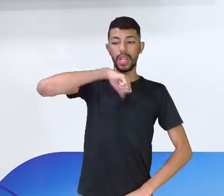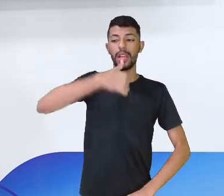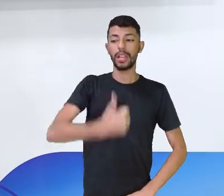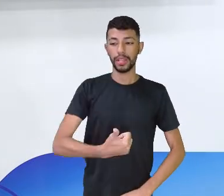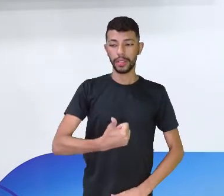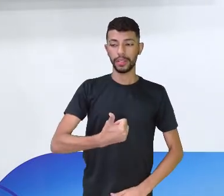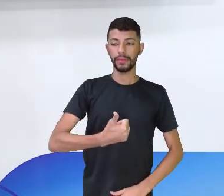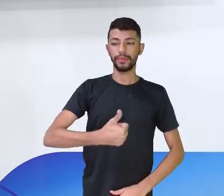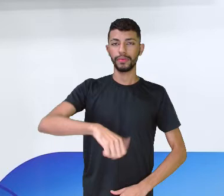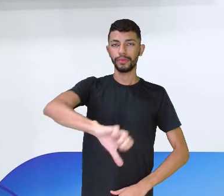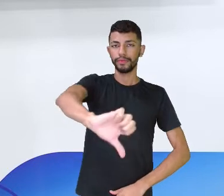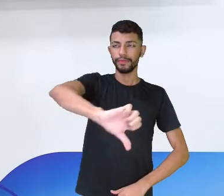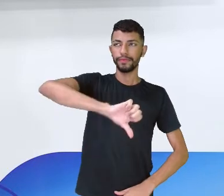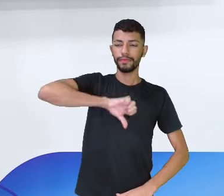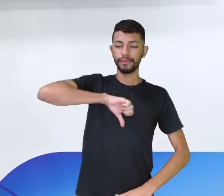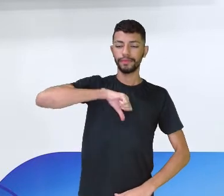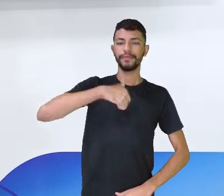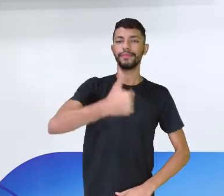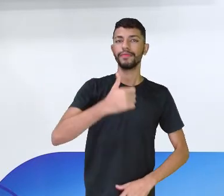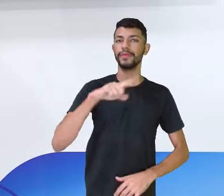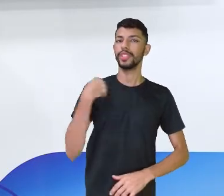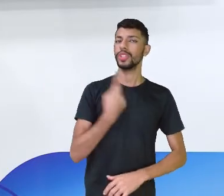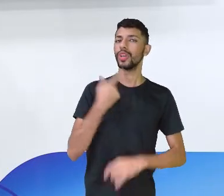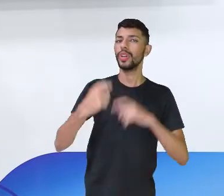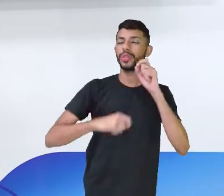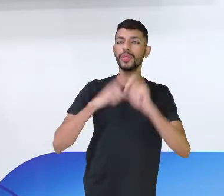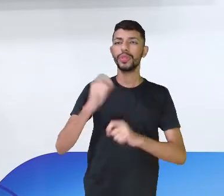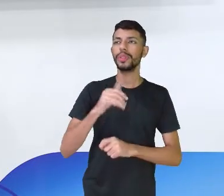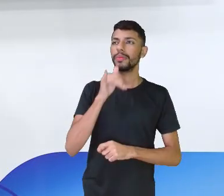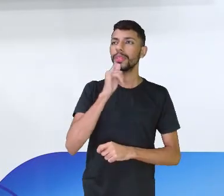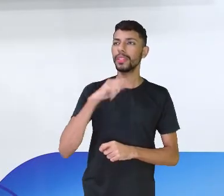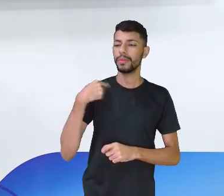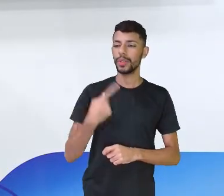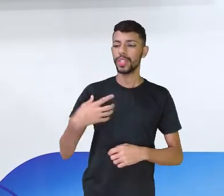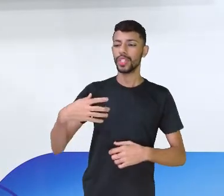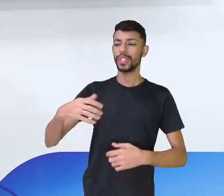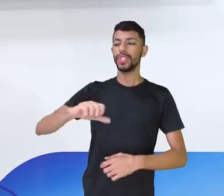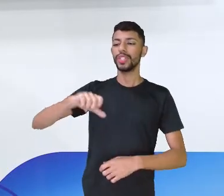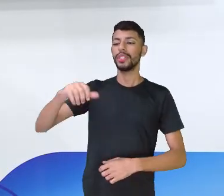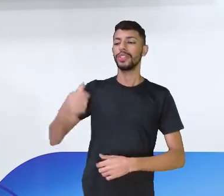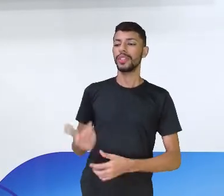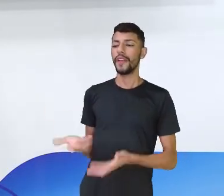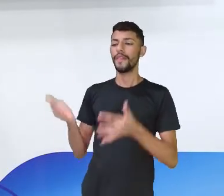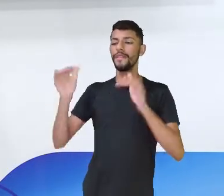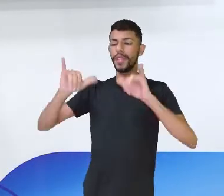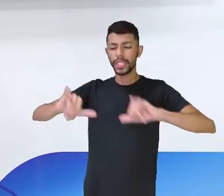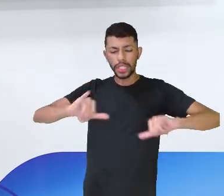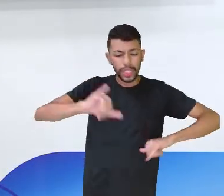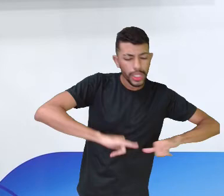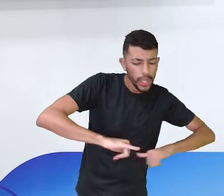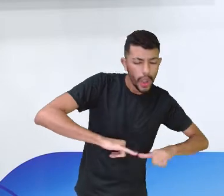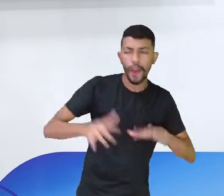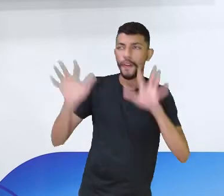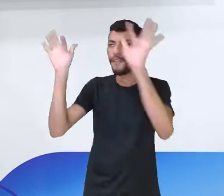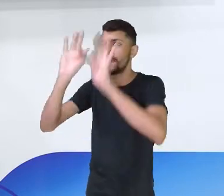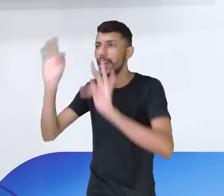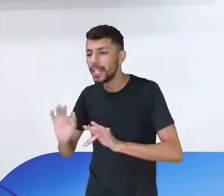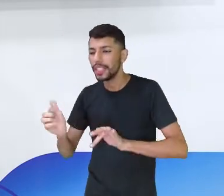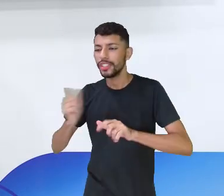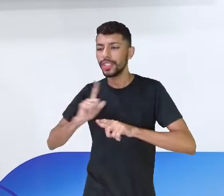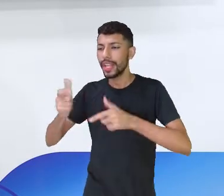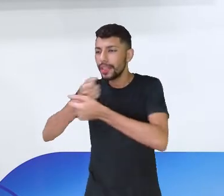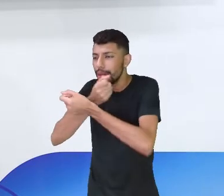Nós somos seres ambivalentes. Isso significa dizer que a gente sofre, que a gente está feliz, que a gente tem alegria e que a gente tem